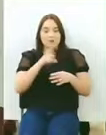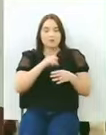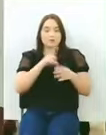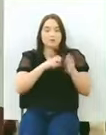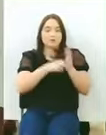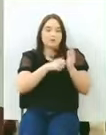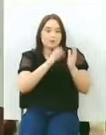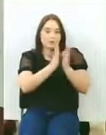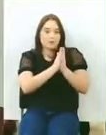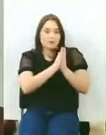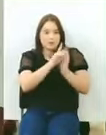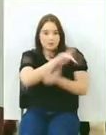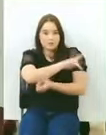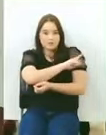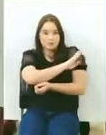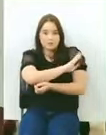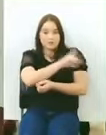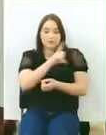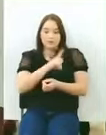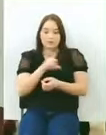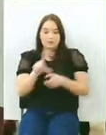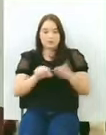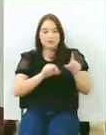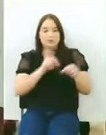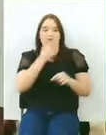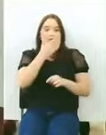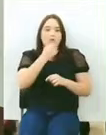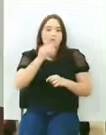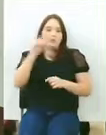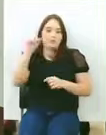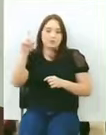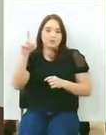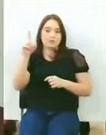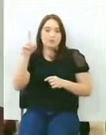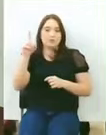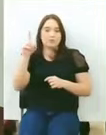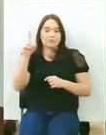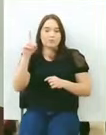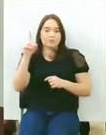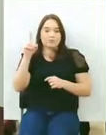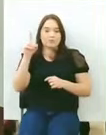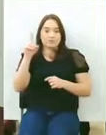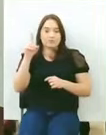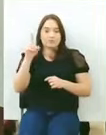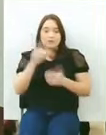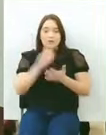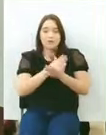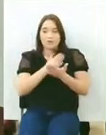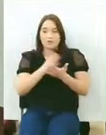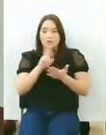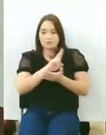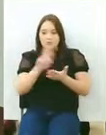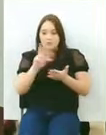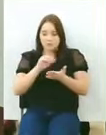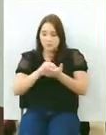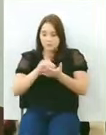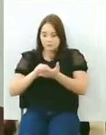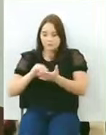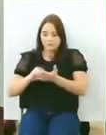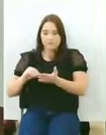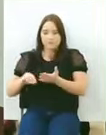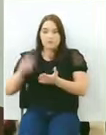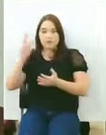Ore pelos seus presbíteros. Vamos eleger homens de Deus para a glória de Deus. Alguns nomes